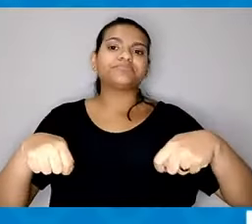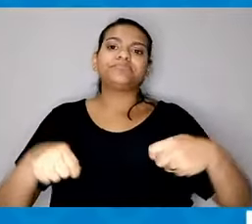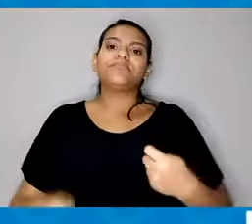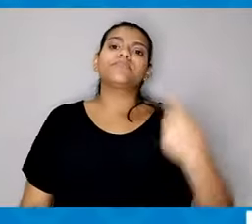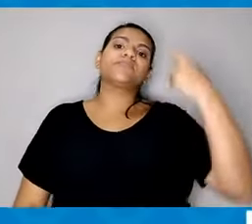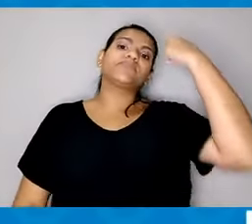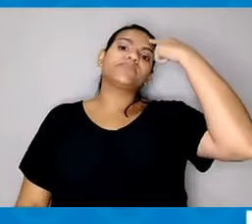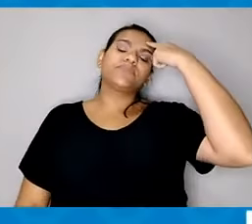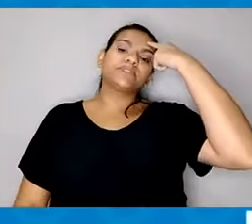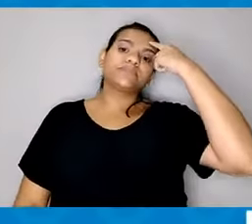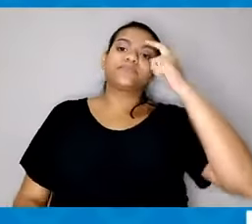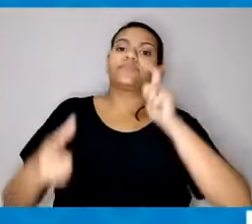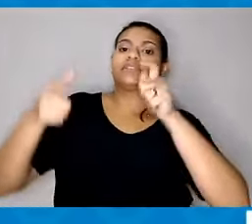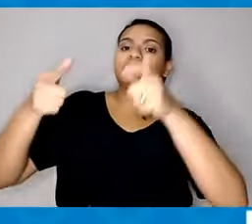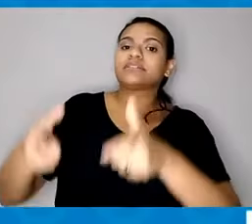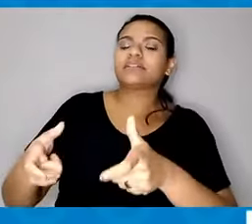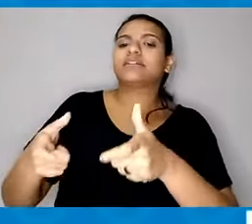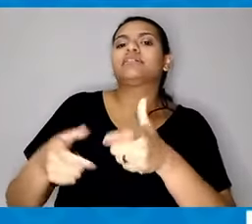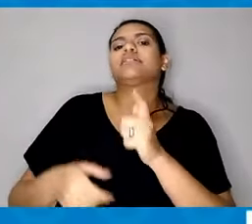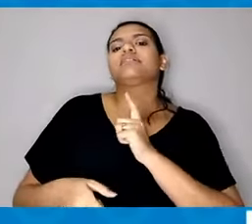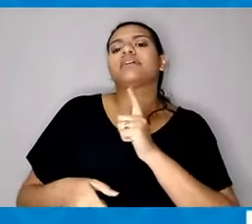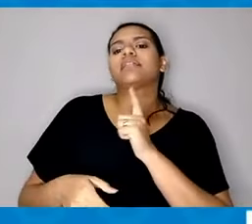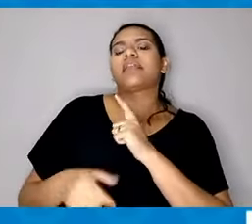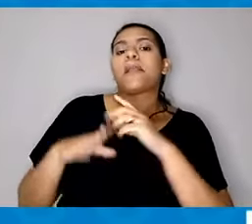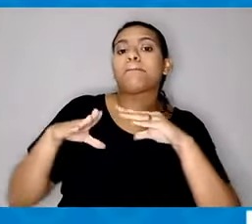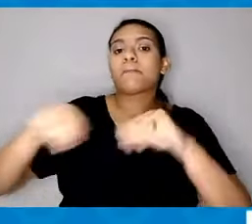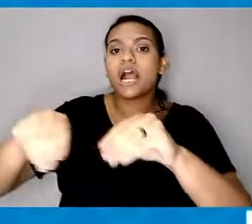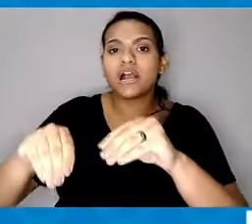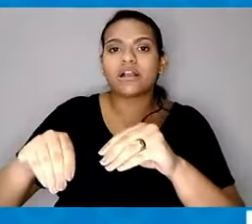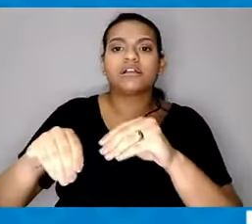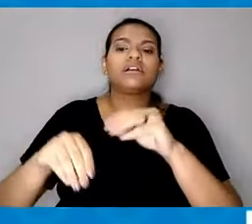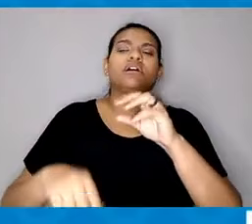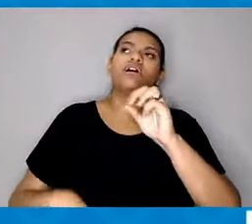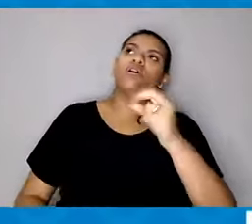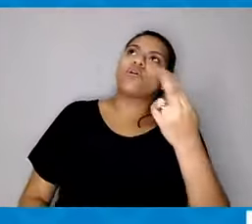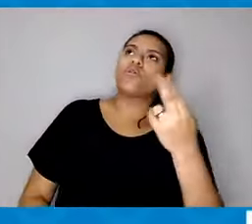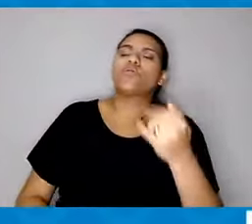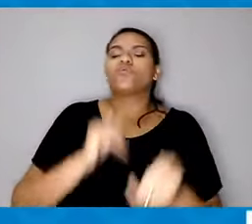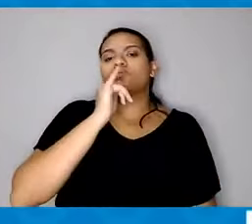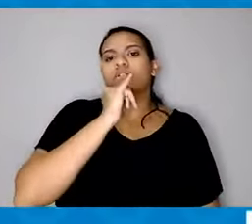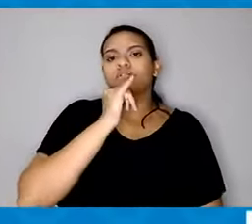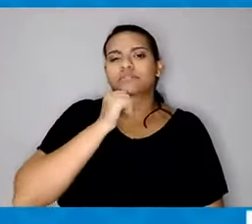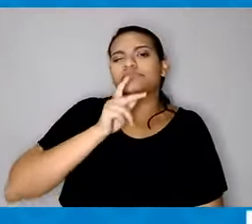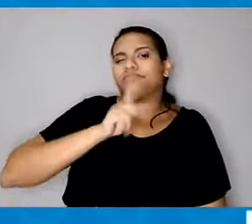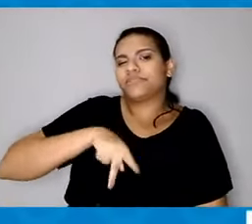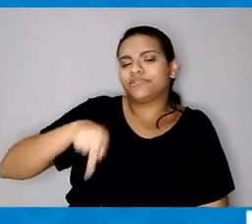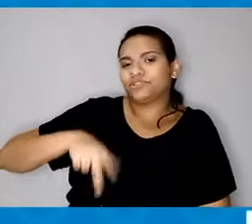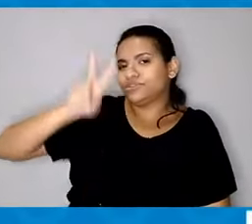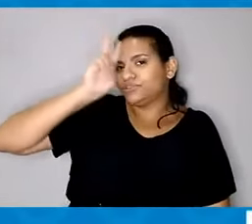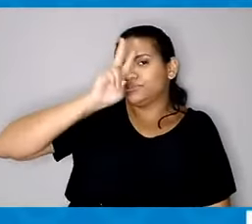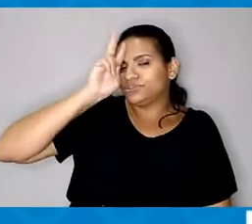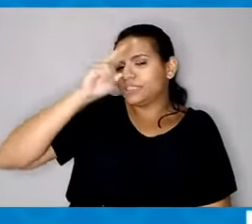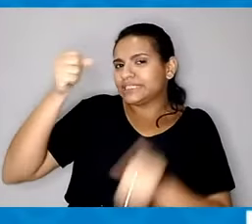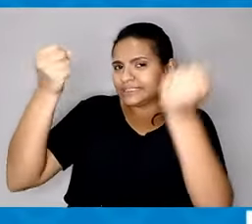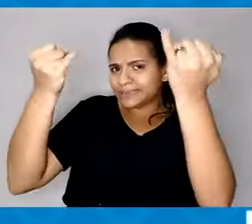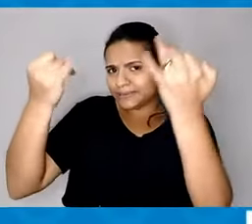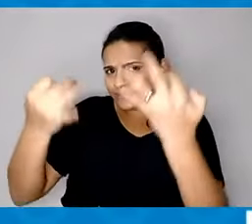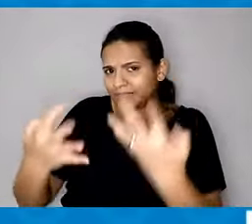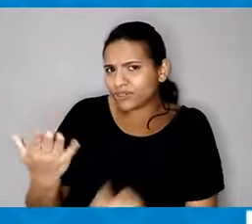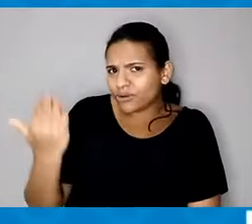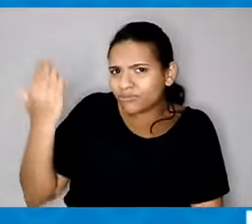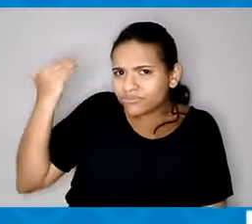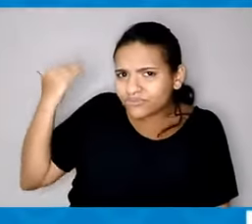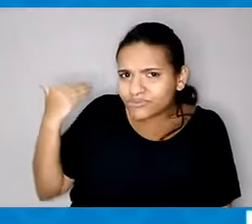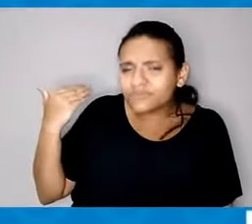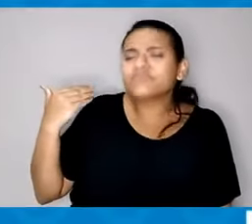daquele cenário, seja uma batalha que sobre a qual o professor de história está falando, só essa fala,